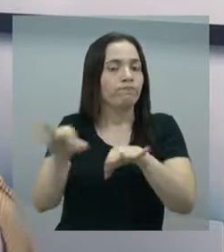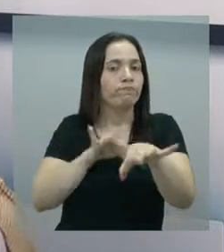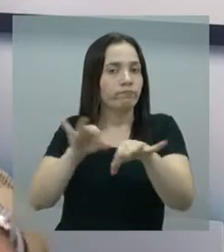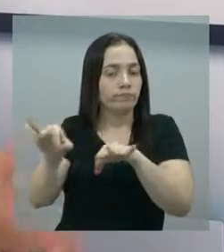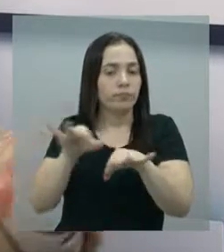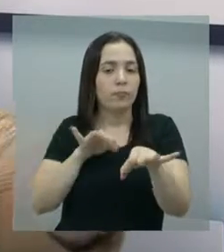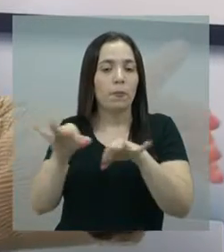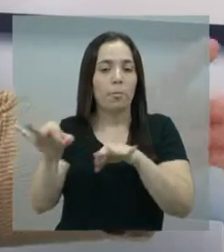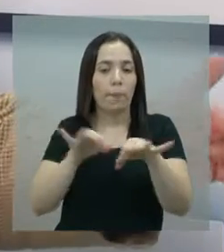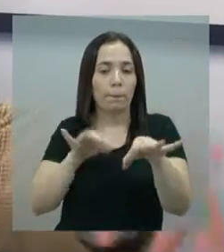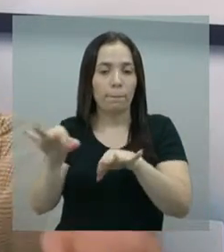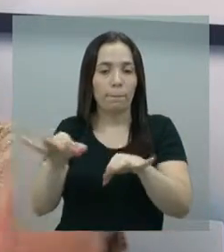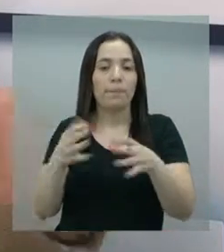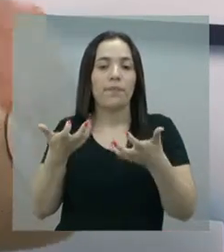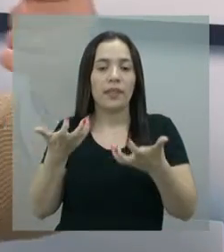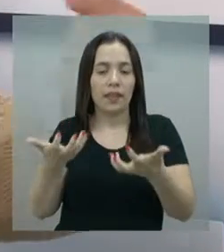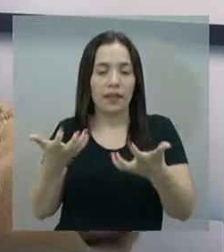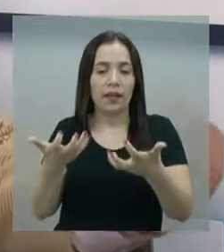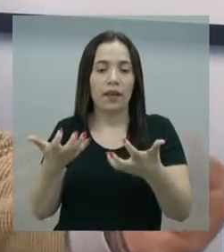não seja...